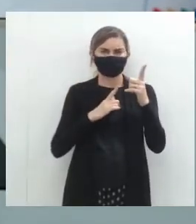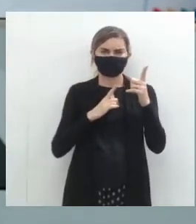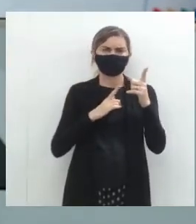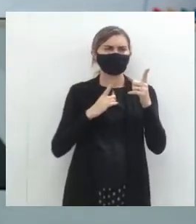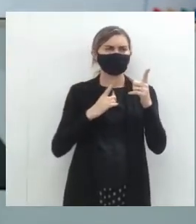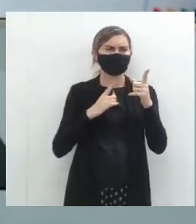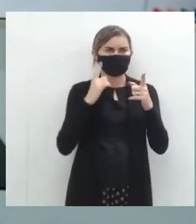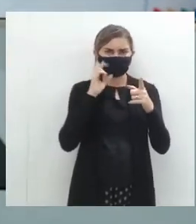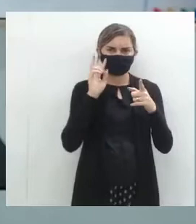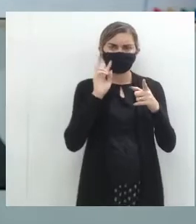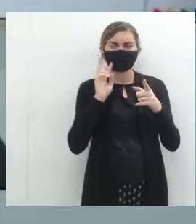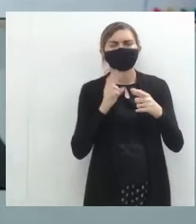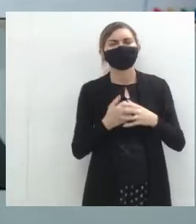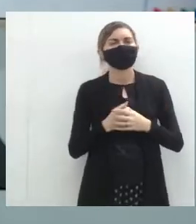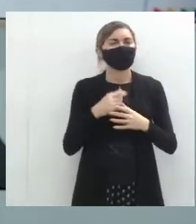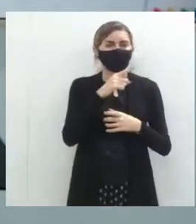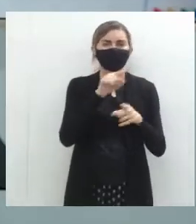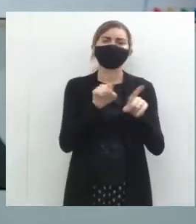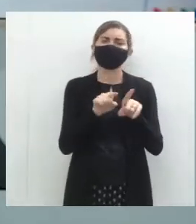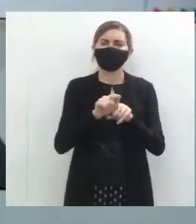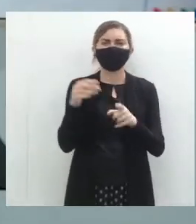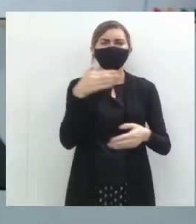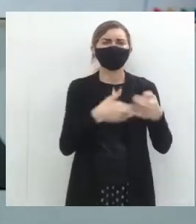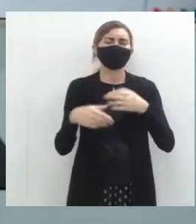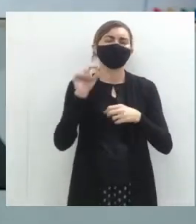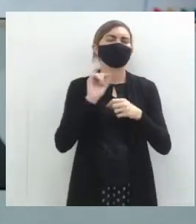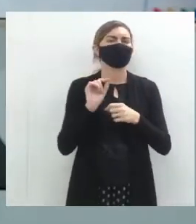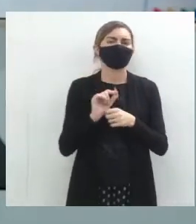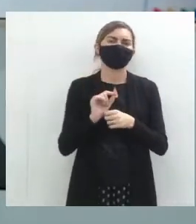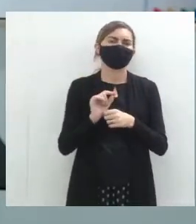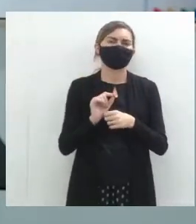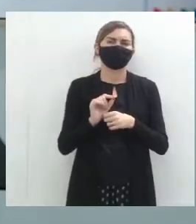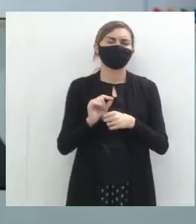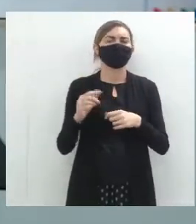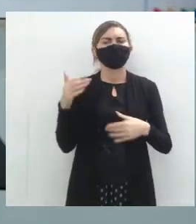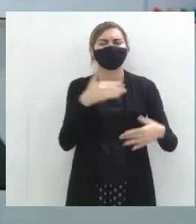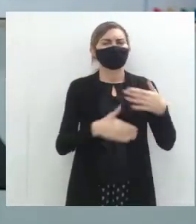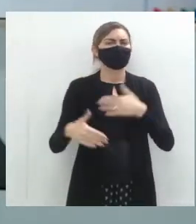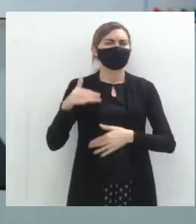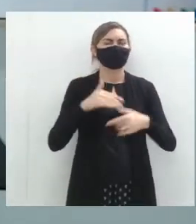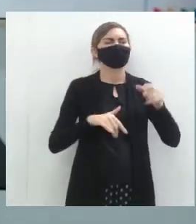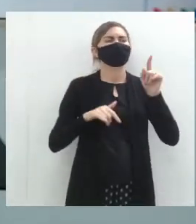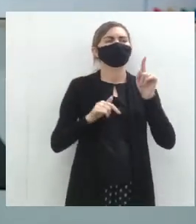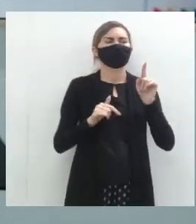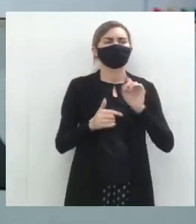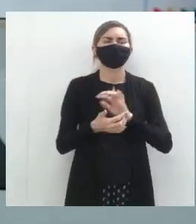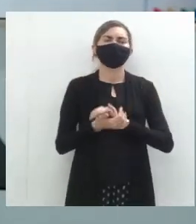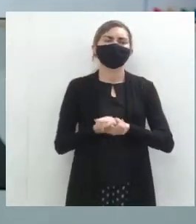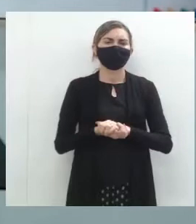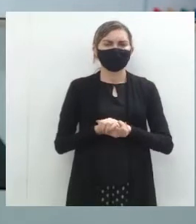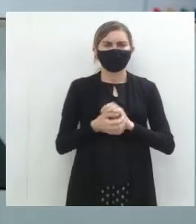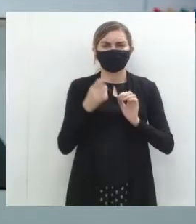do fósforo, ele também vai participar, presta atenção, ele participa